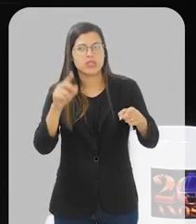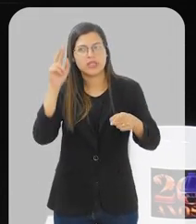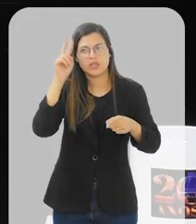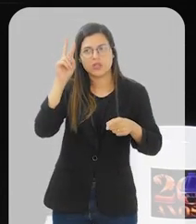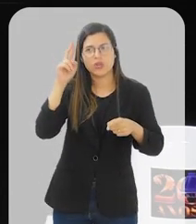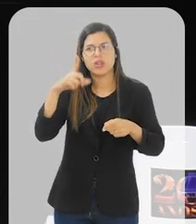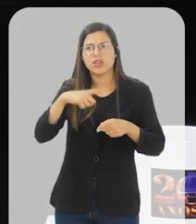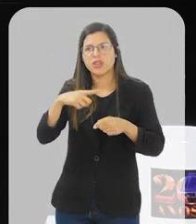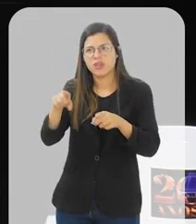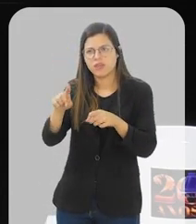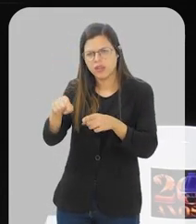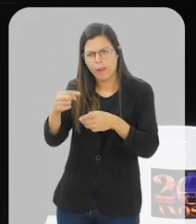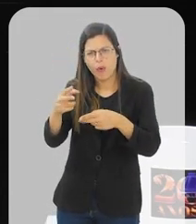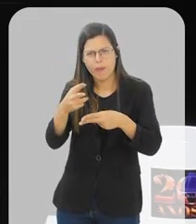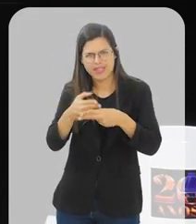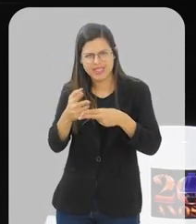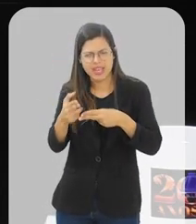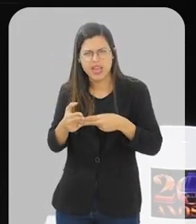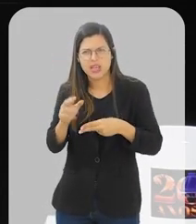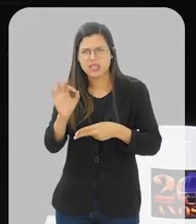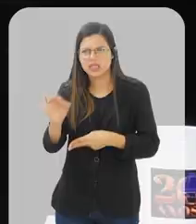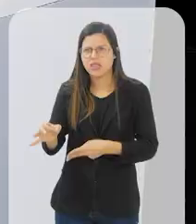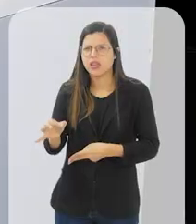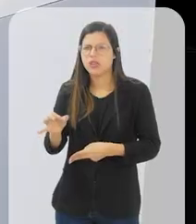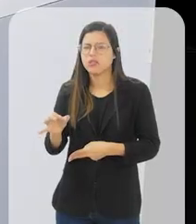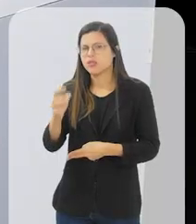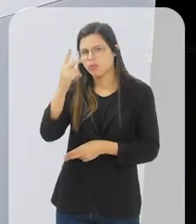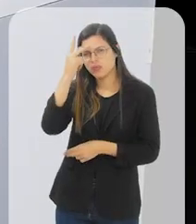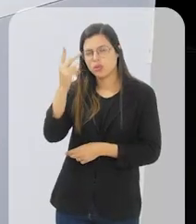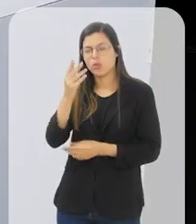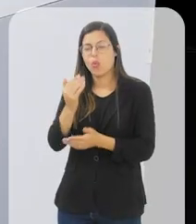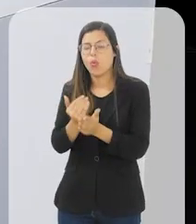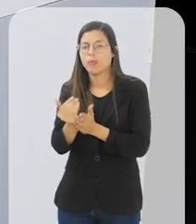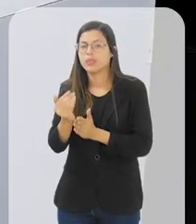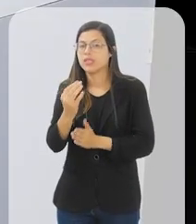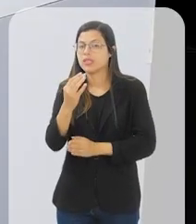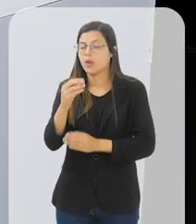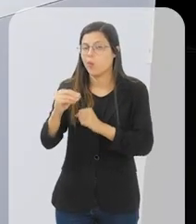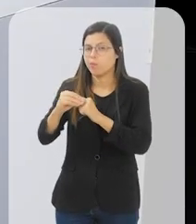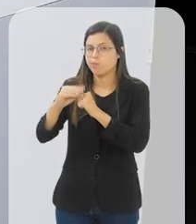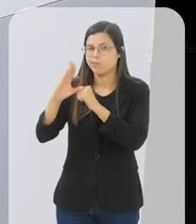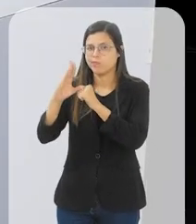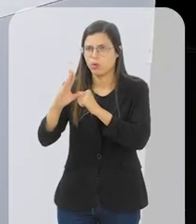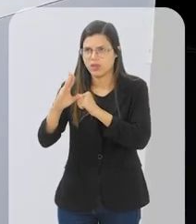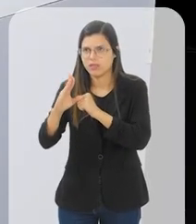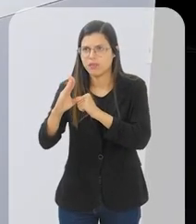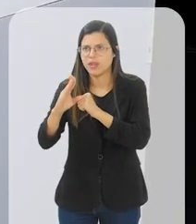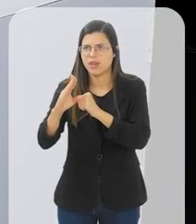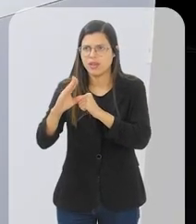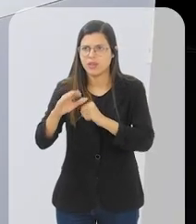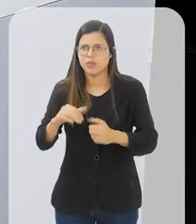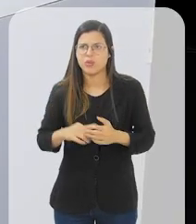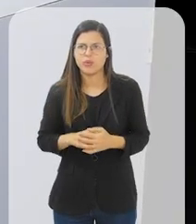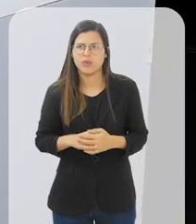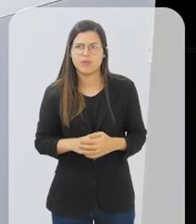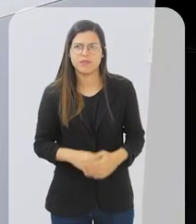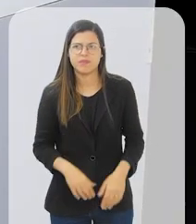numa série. É verdade. Né? Acho que muita gente começou a ter mais conhecimento da Matinta